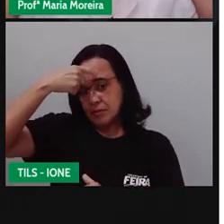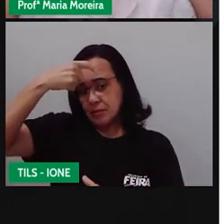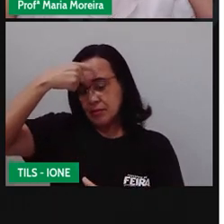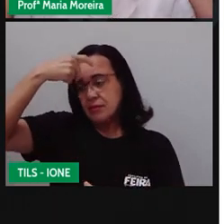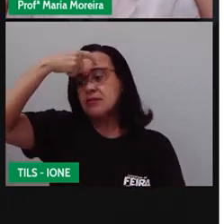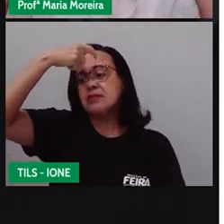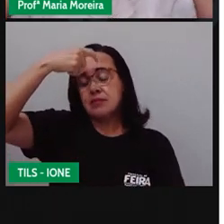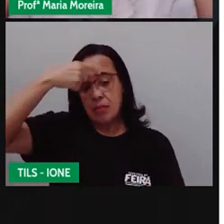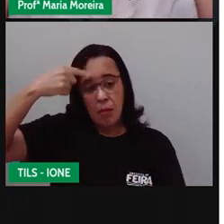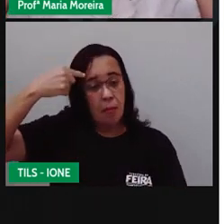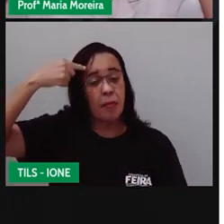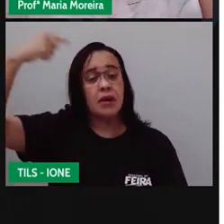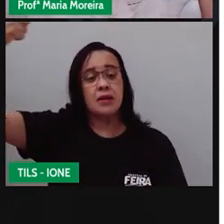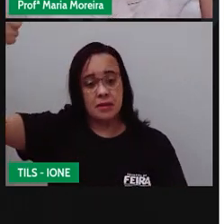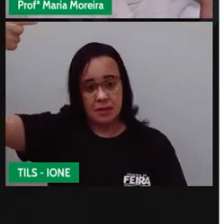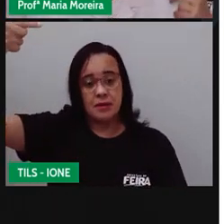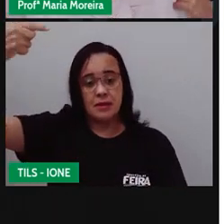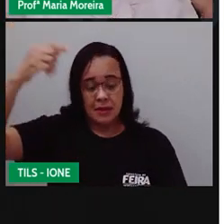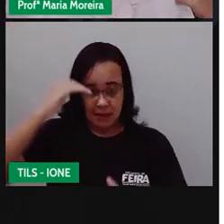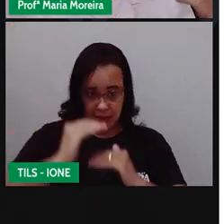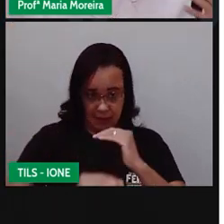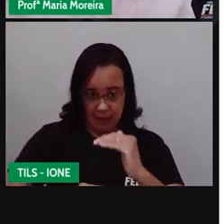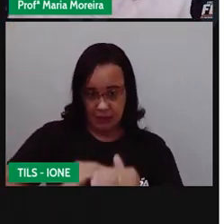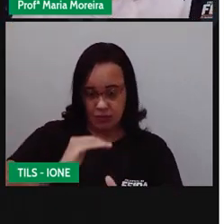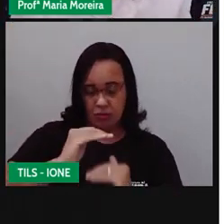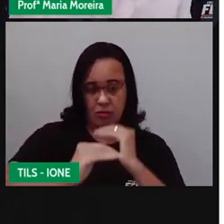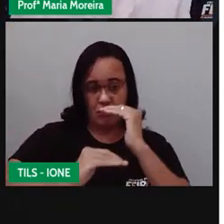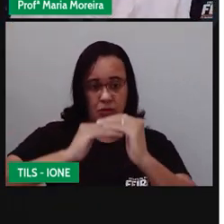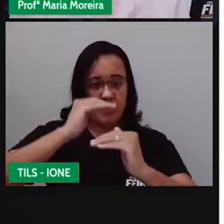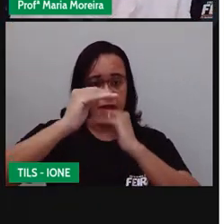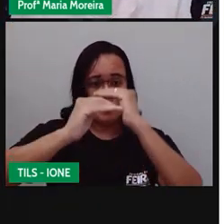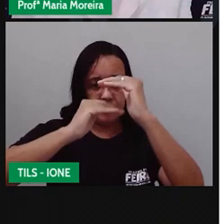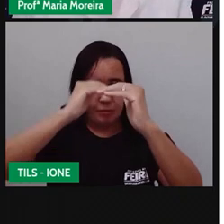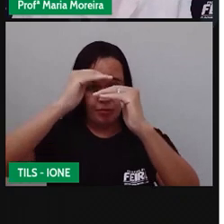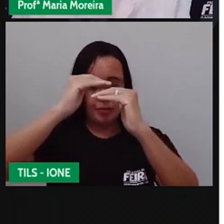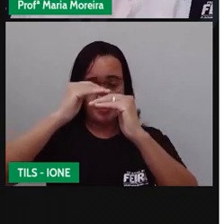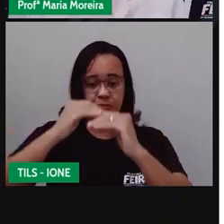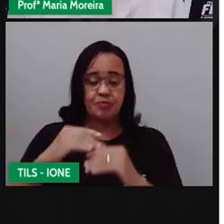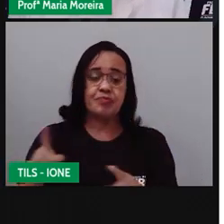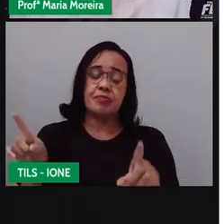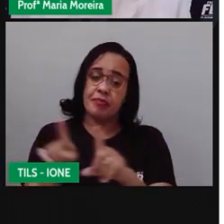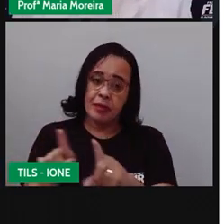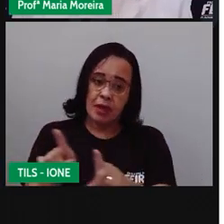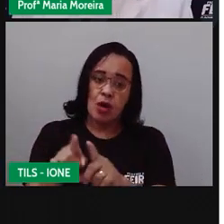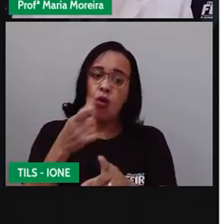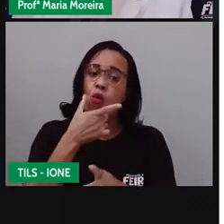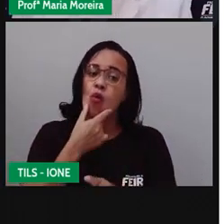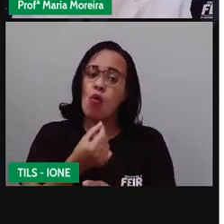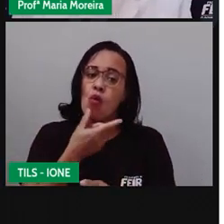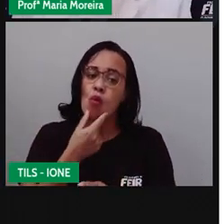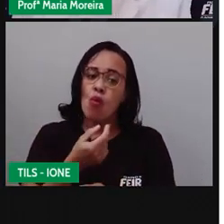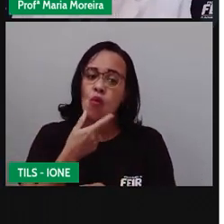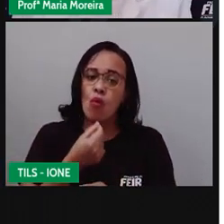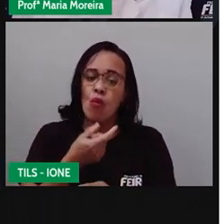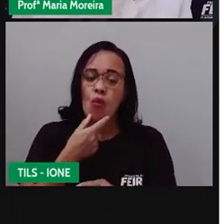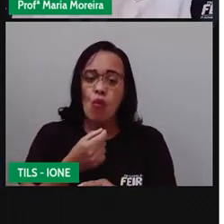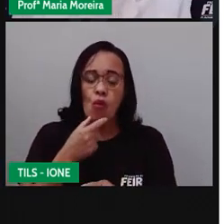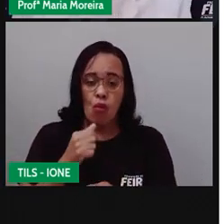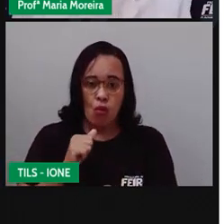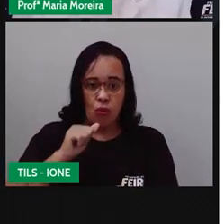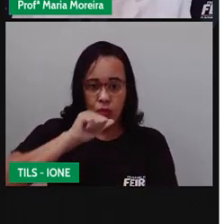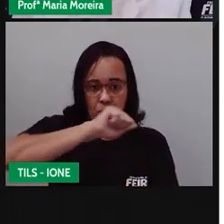intelecto, desenvolver o pensar, desenvolver a cabeça, né? Bom, ele pôde melhorar seu